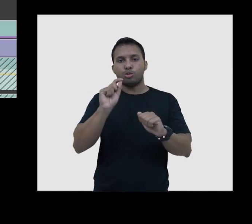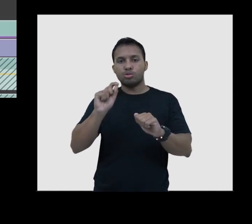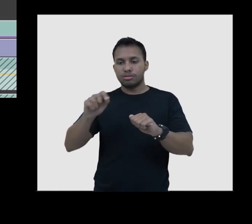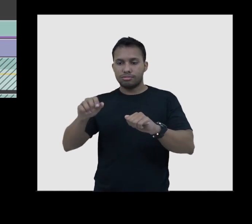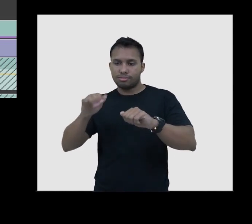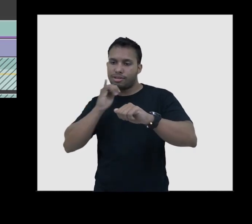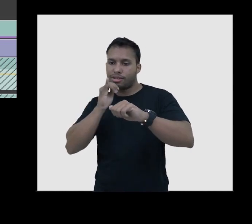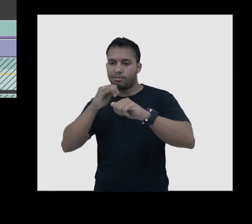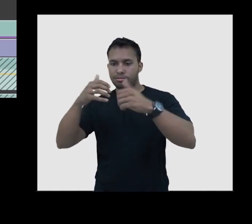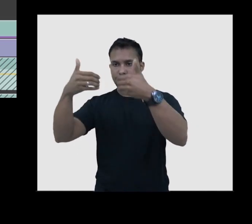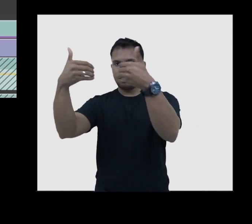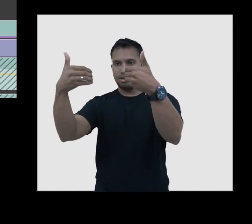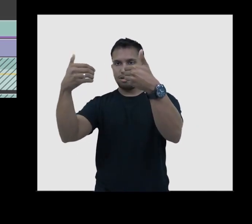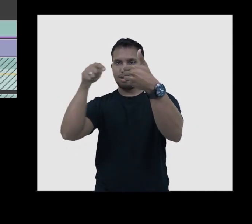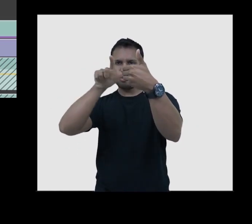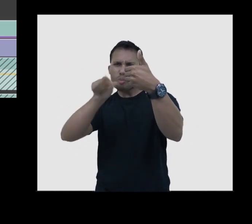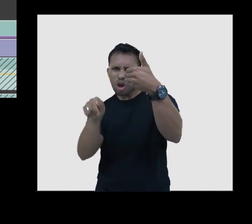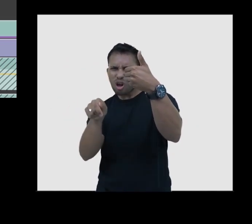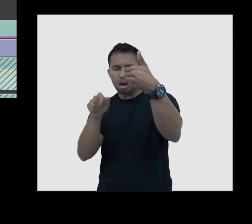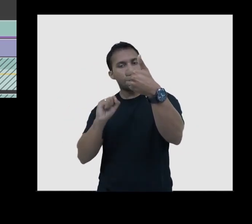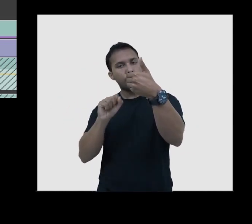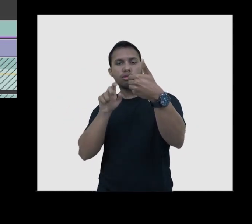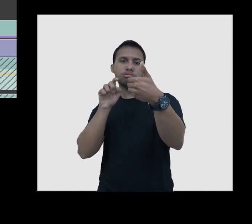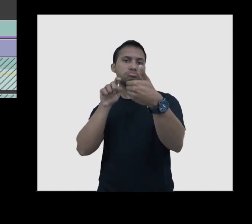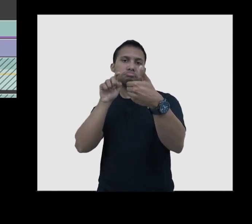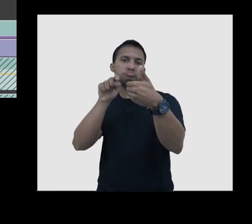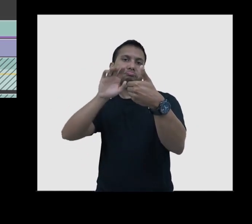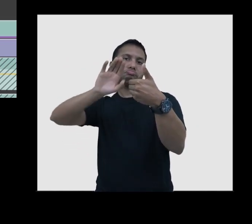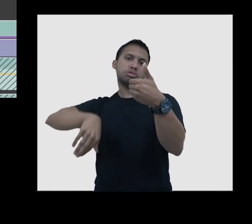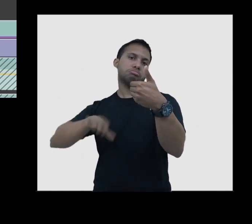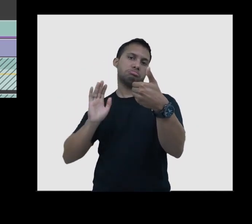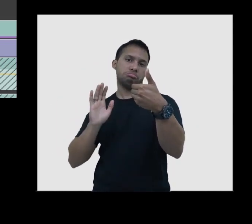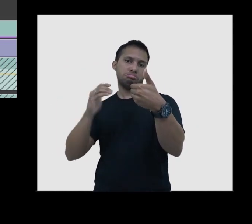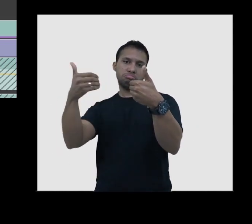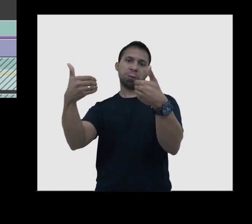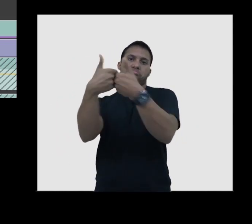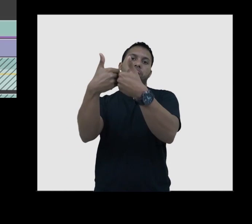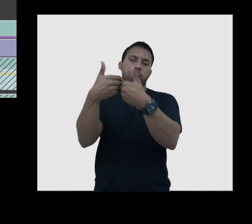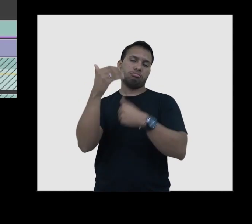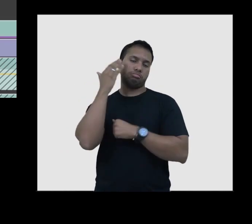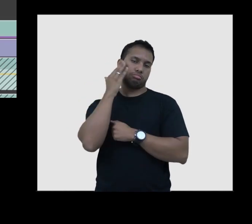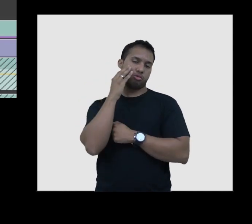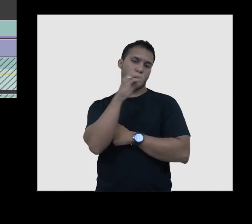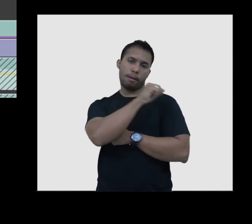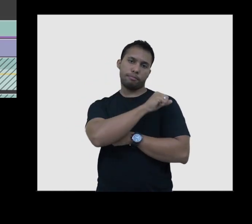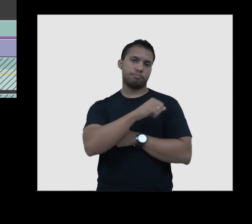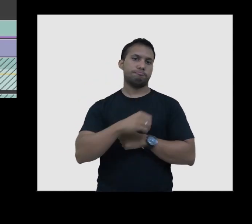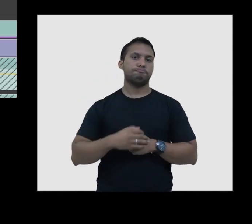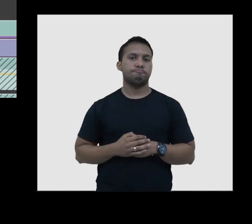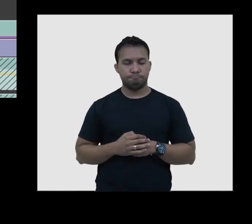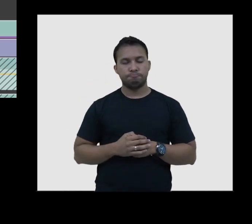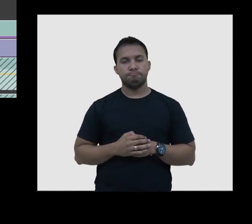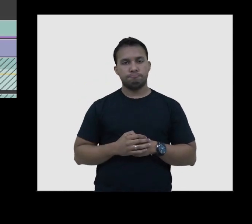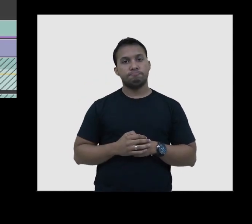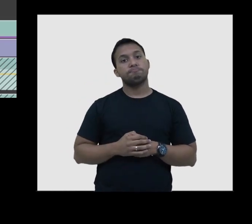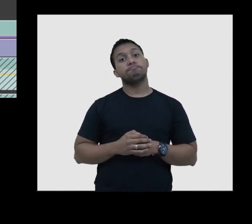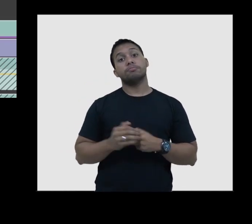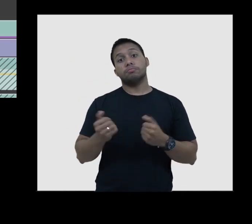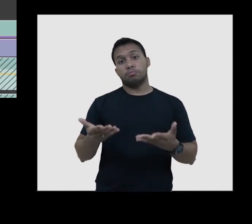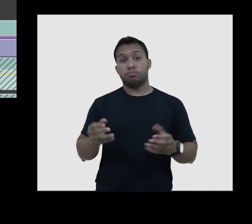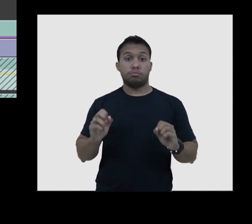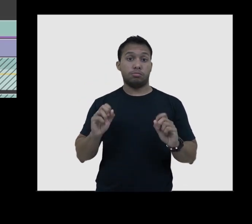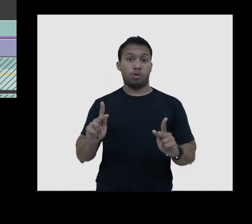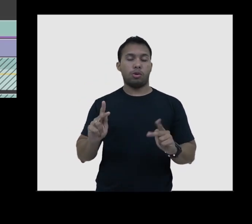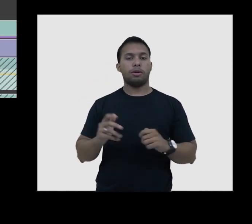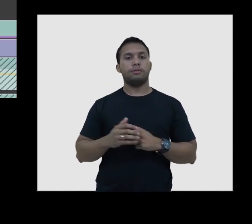aqui um espaço em branco. É uma curiosidade, mas é bem útil também. Bom, aqui com o corte já feito e o ajuste